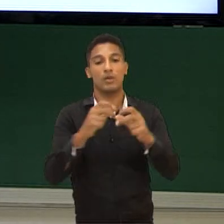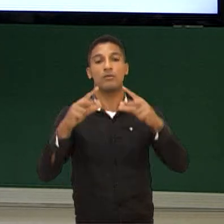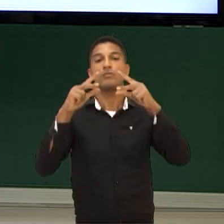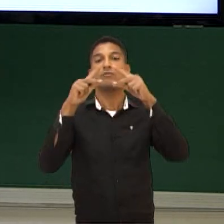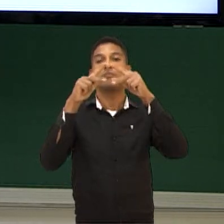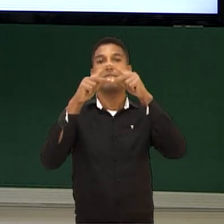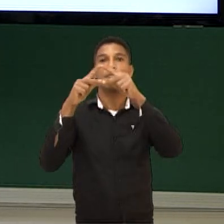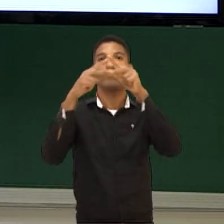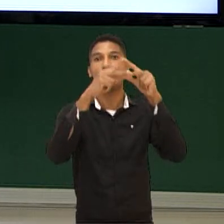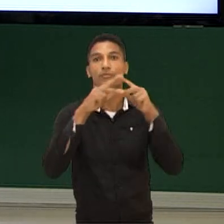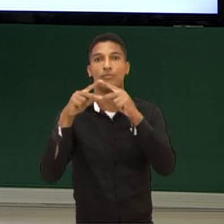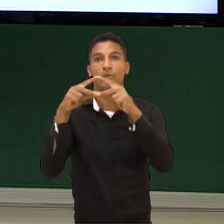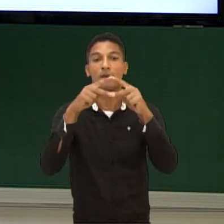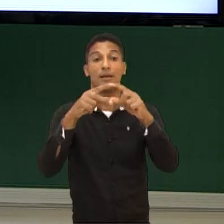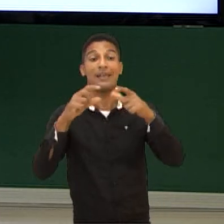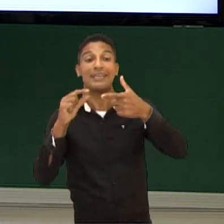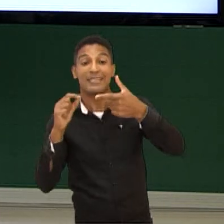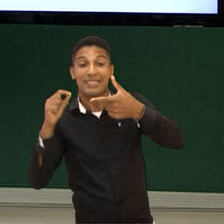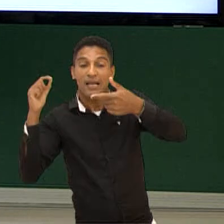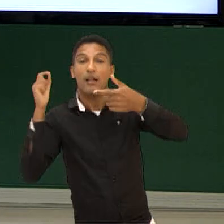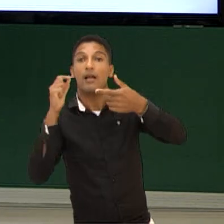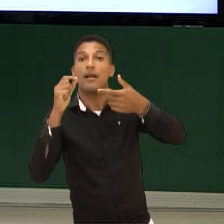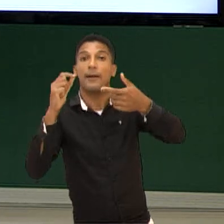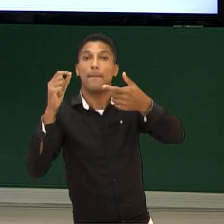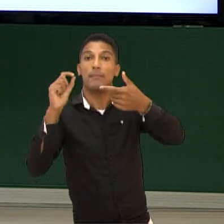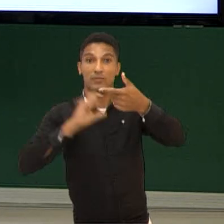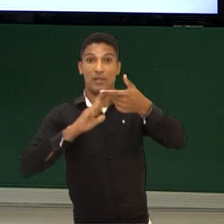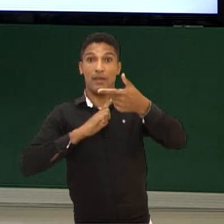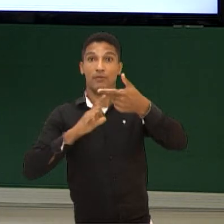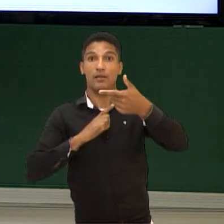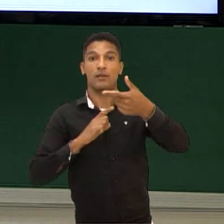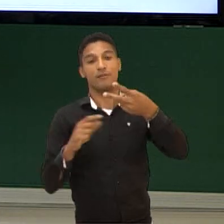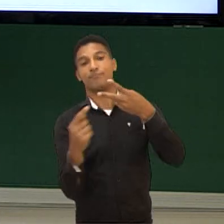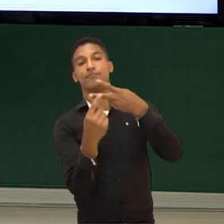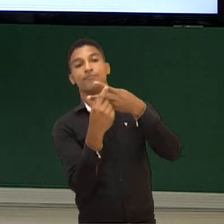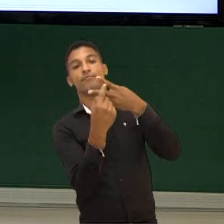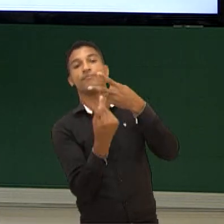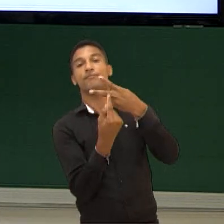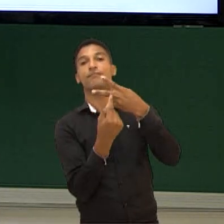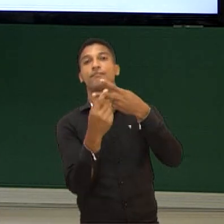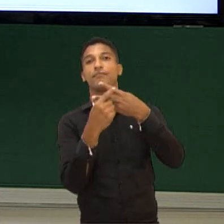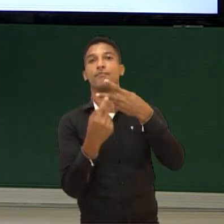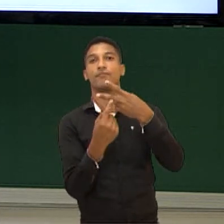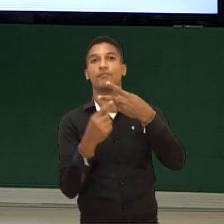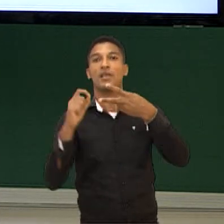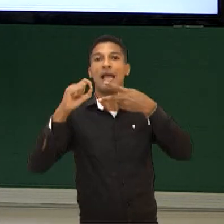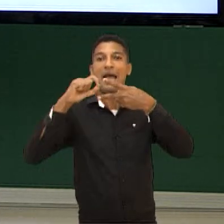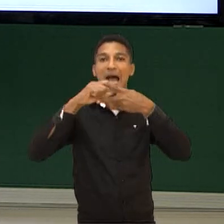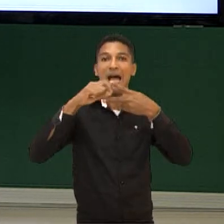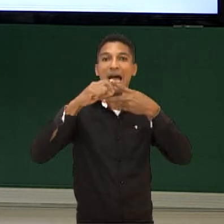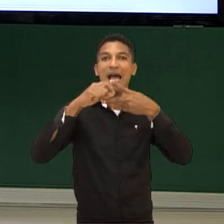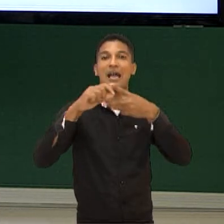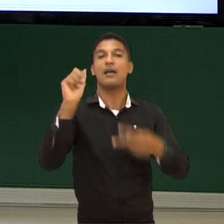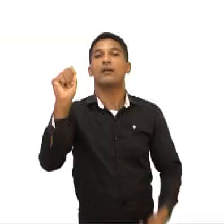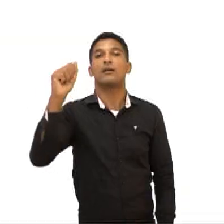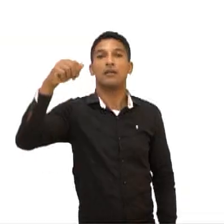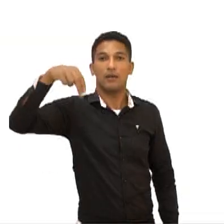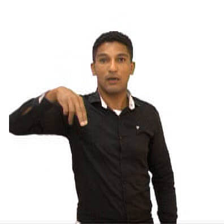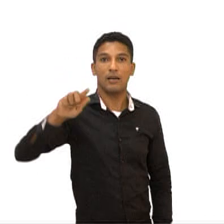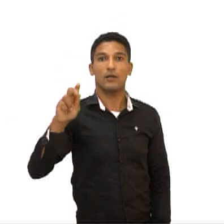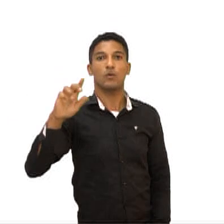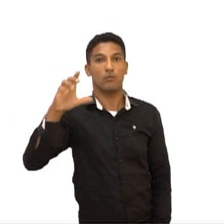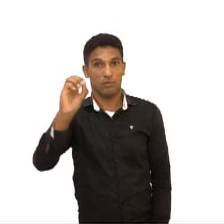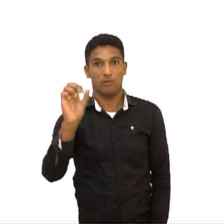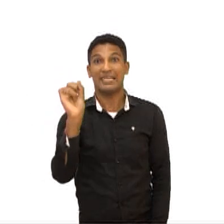alguma dúvida, essa é a oportunidade para vocês tirarem. Mas o que é um polígono, professora?